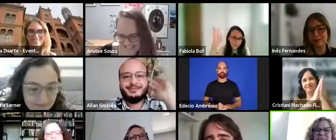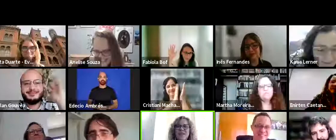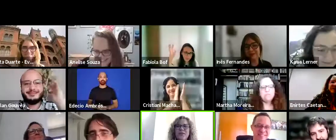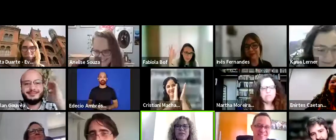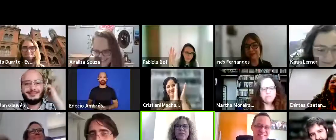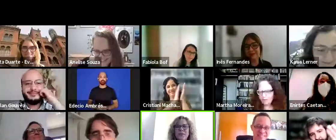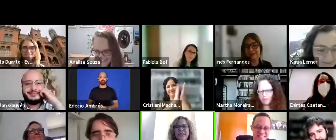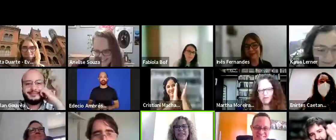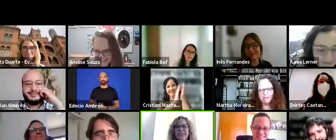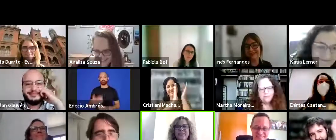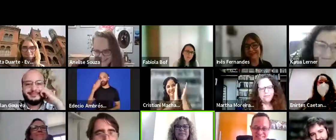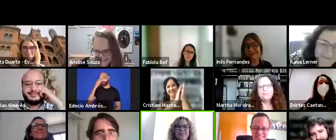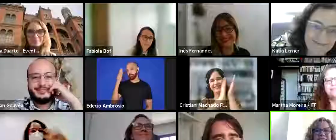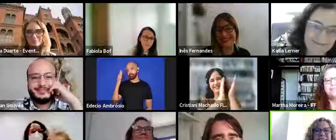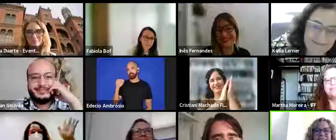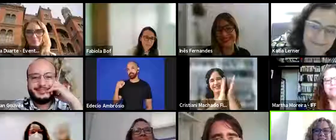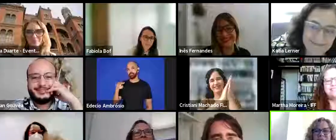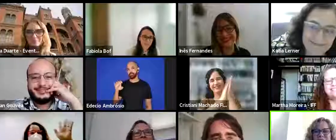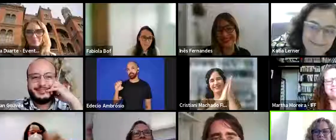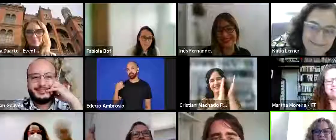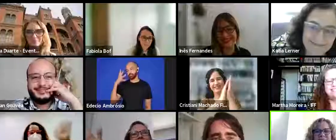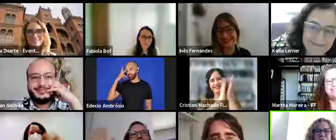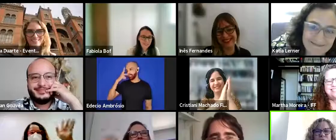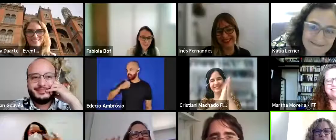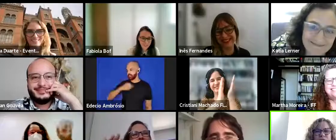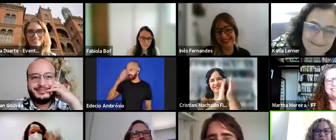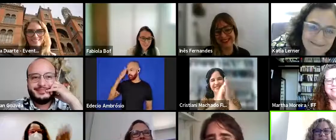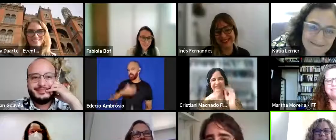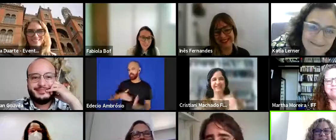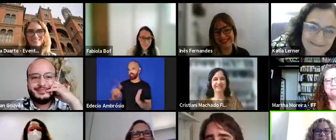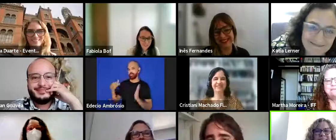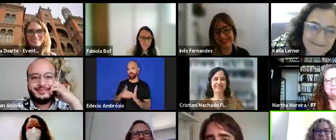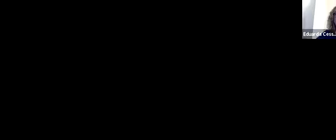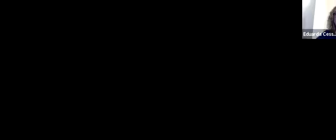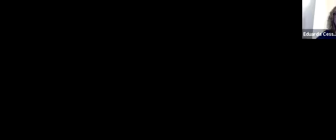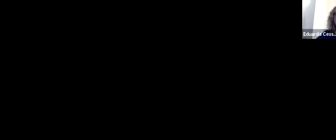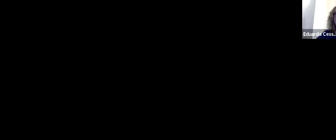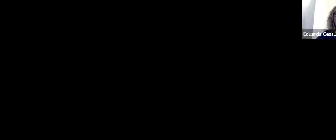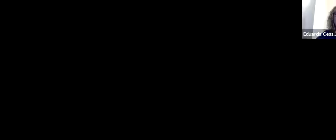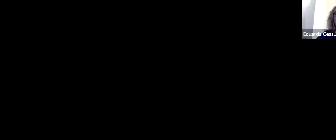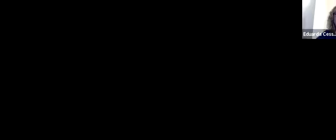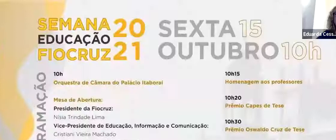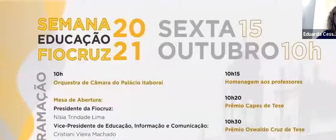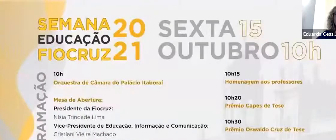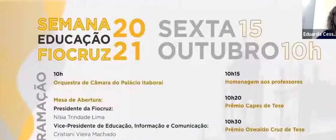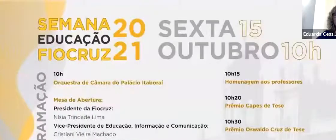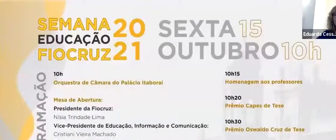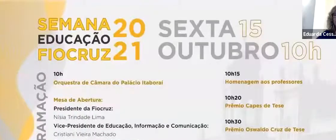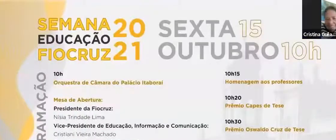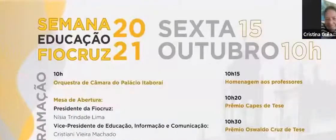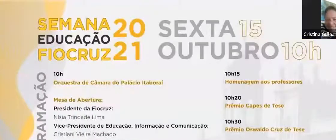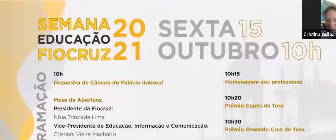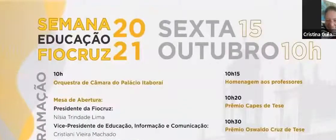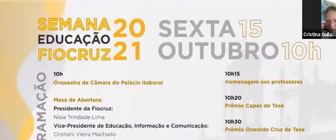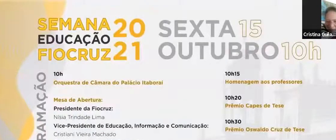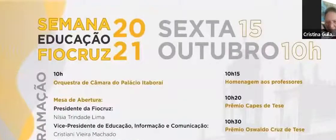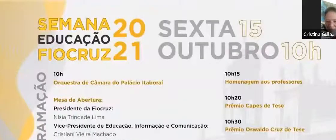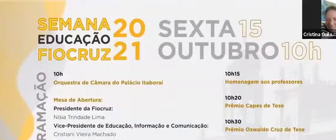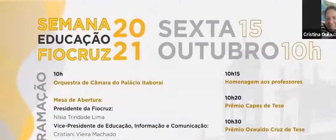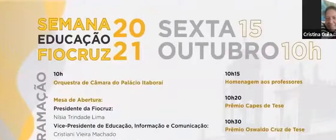Obrigada, Inês. Foi muito lindo. Obrigada a todas e todos. Obrigada.